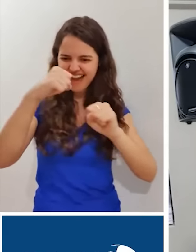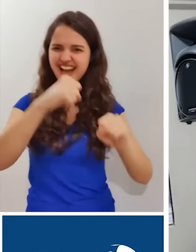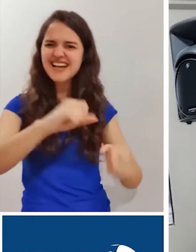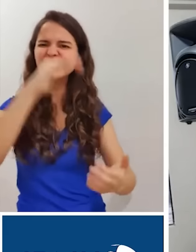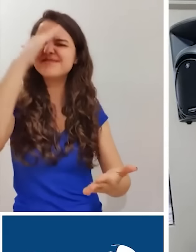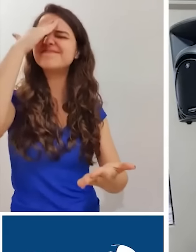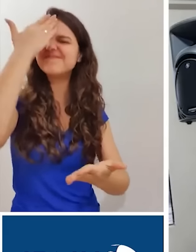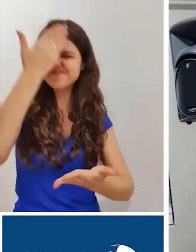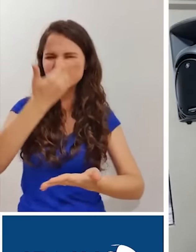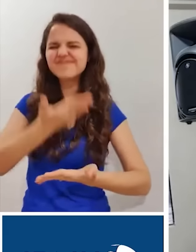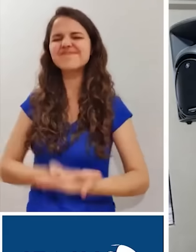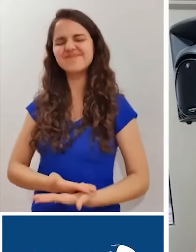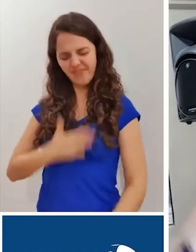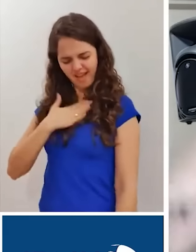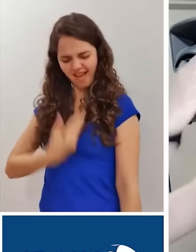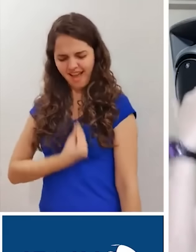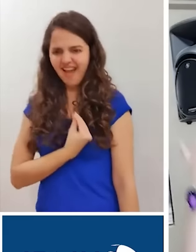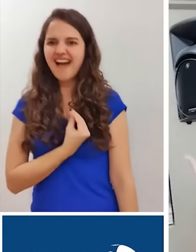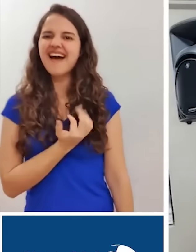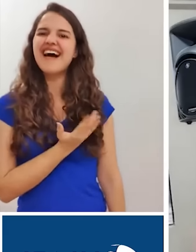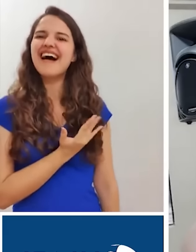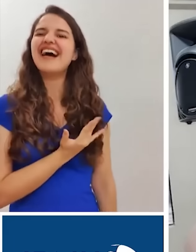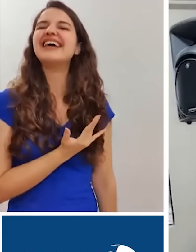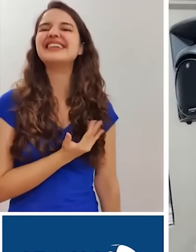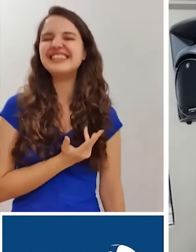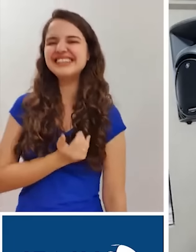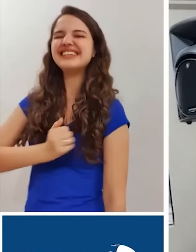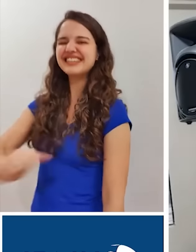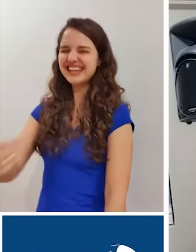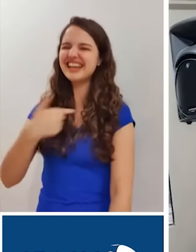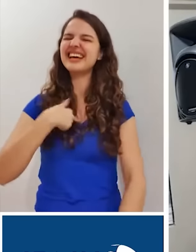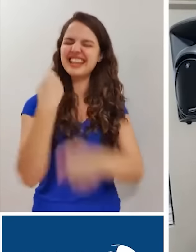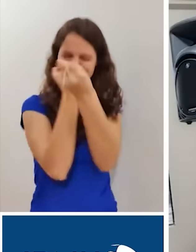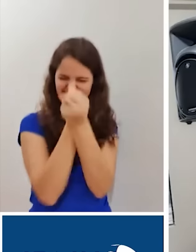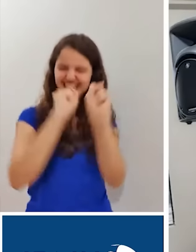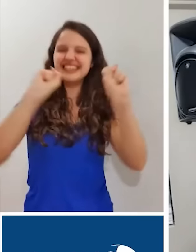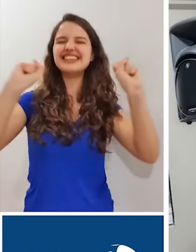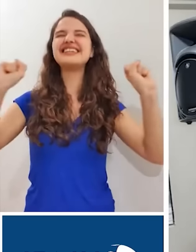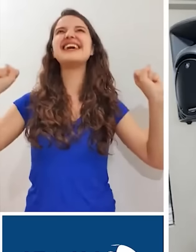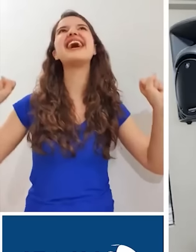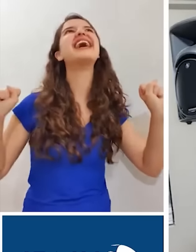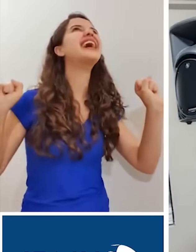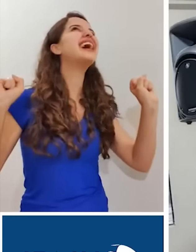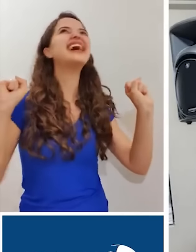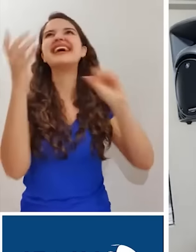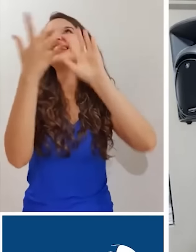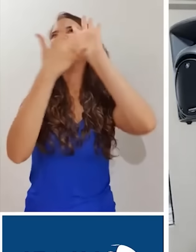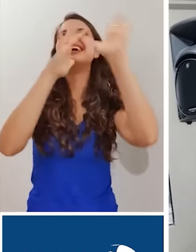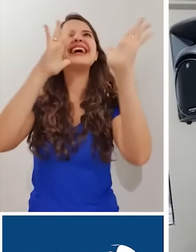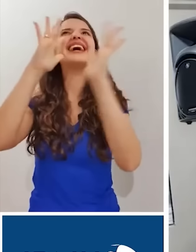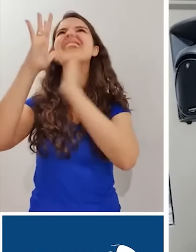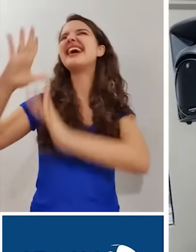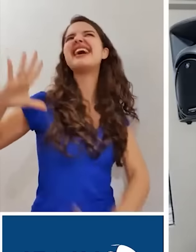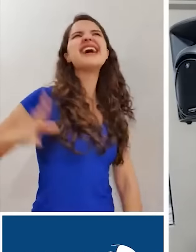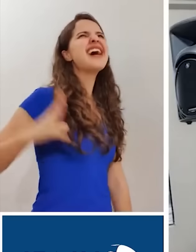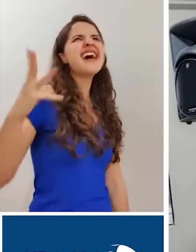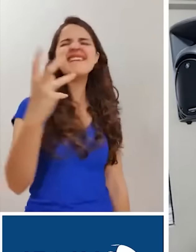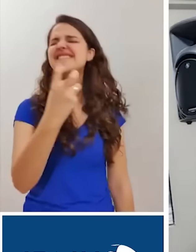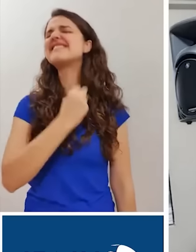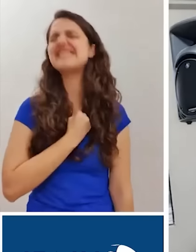é vivo em mim sou livre em nome de Jesus